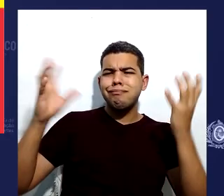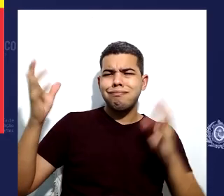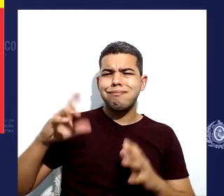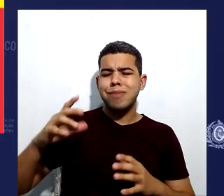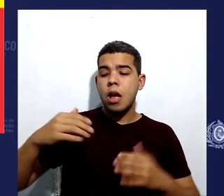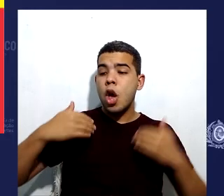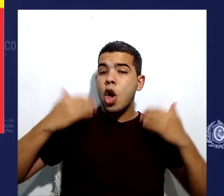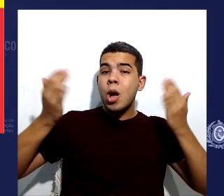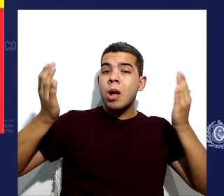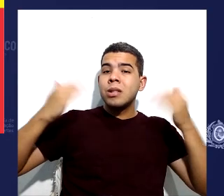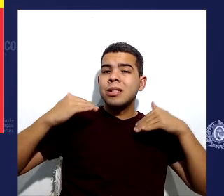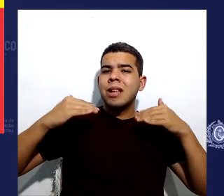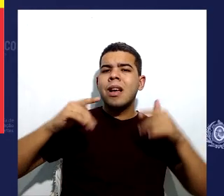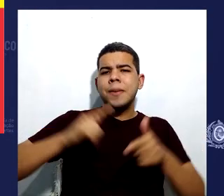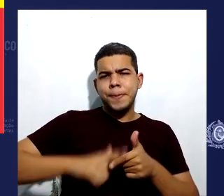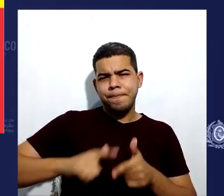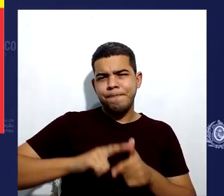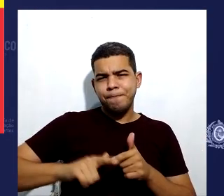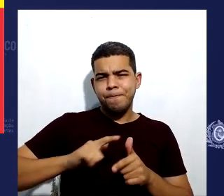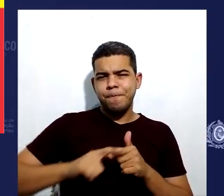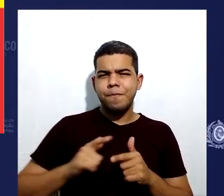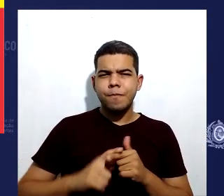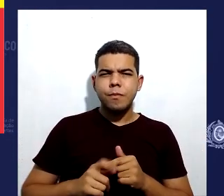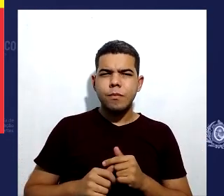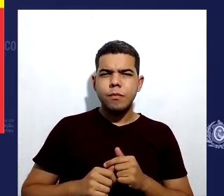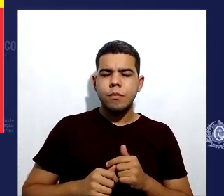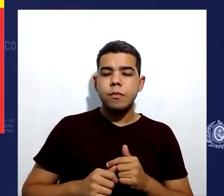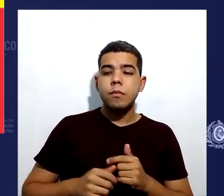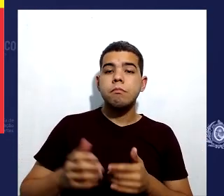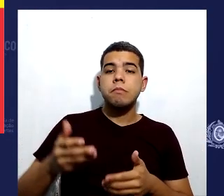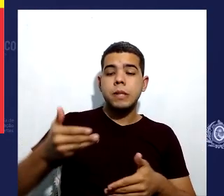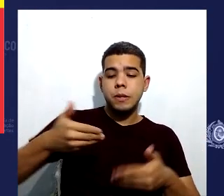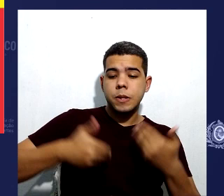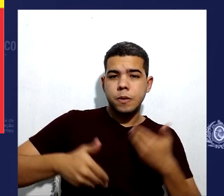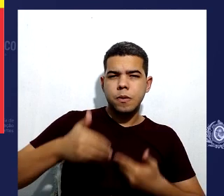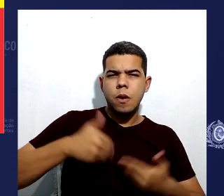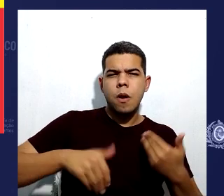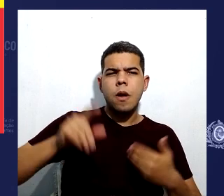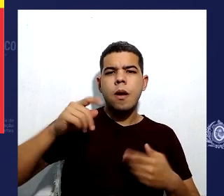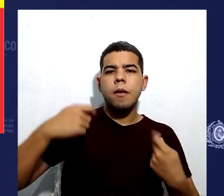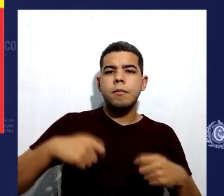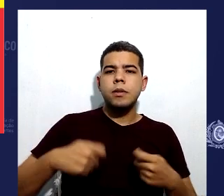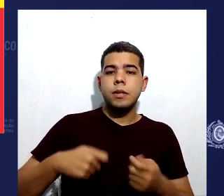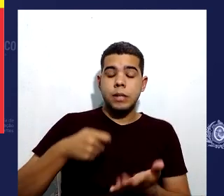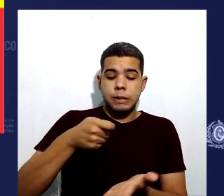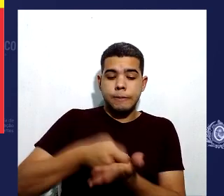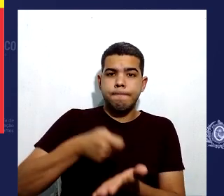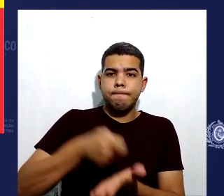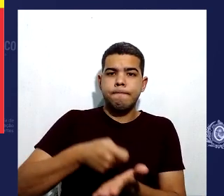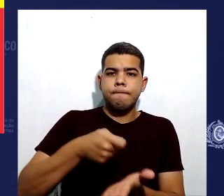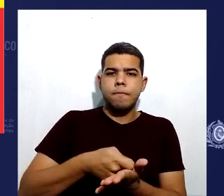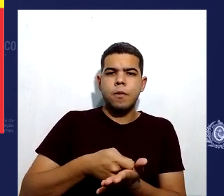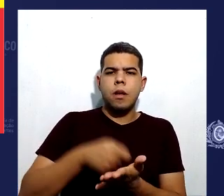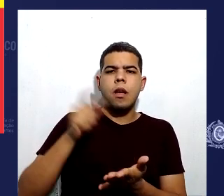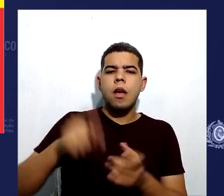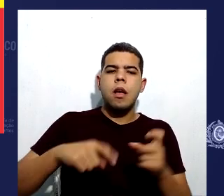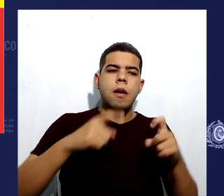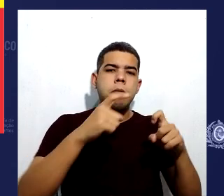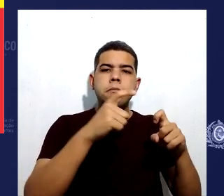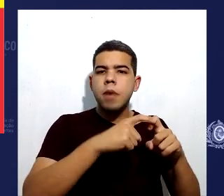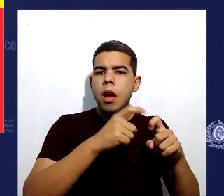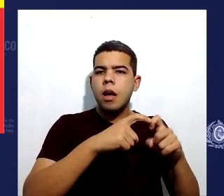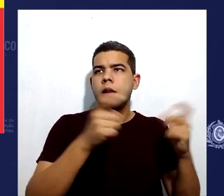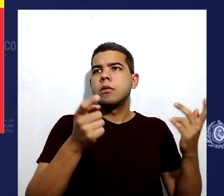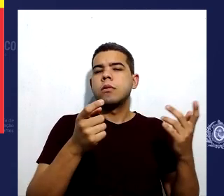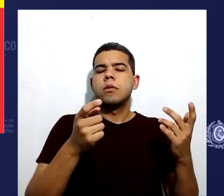organismo. Então, o tratamento ele é multidisciplinar, que vai envolver médico, psiquiatra,